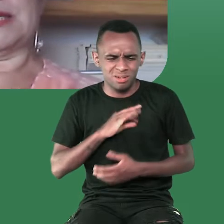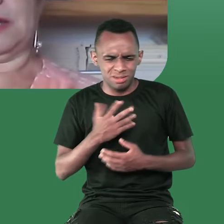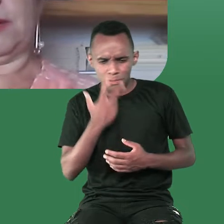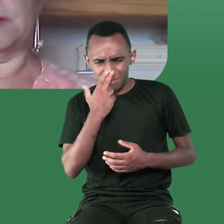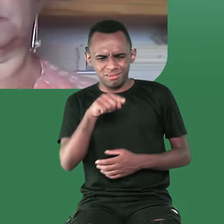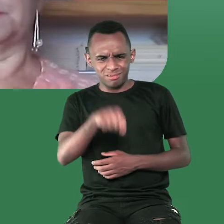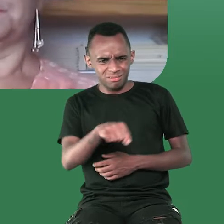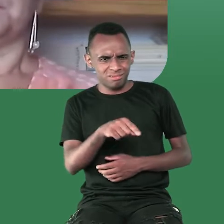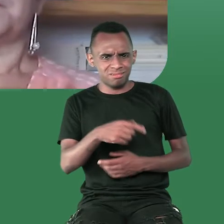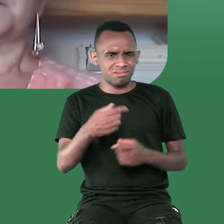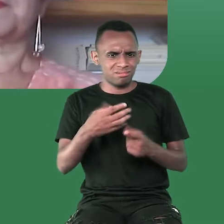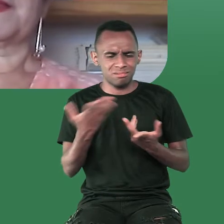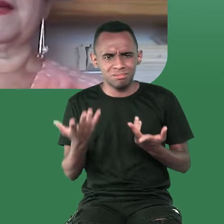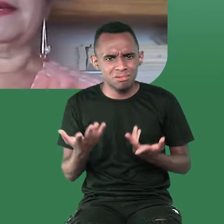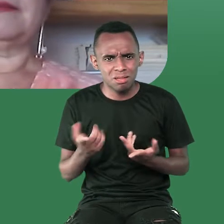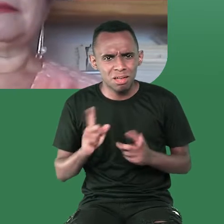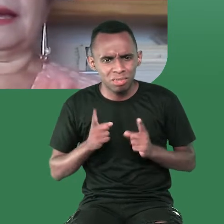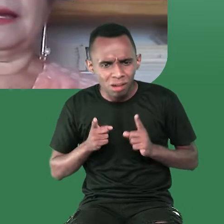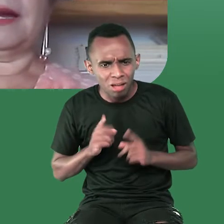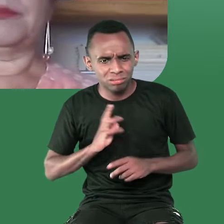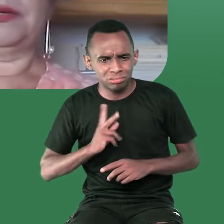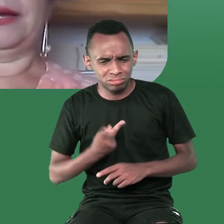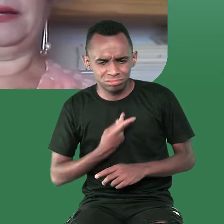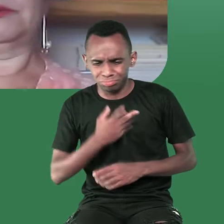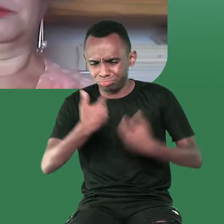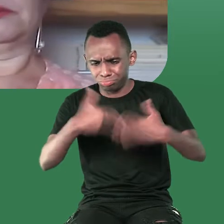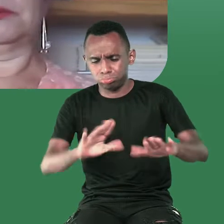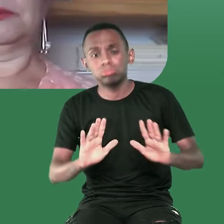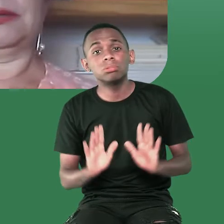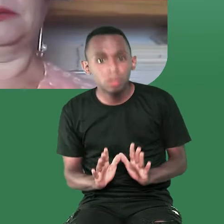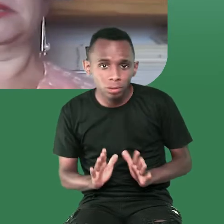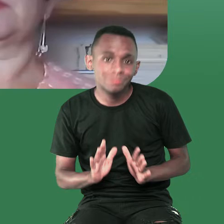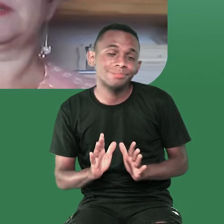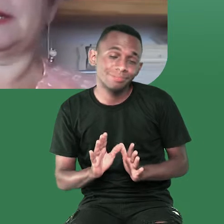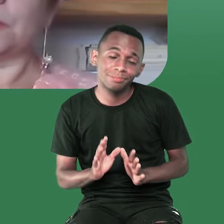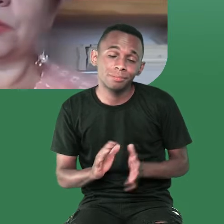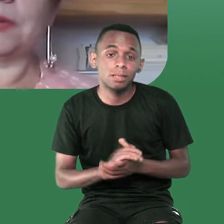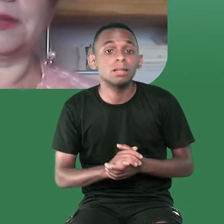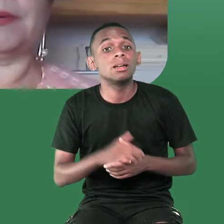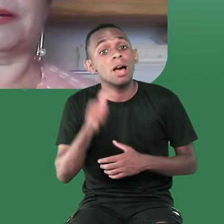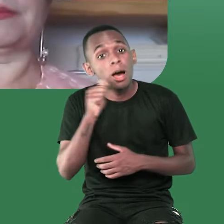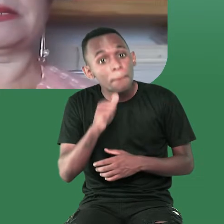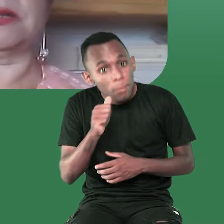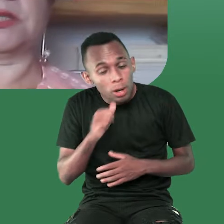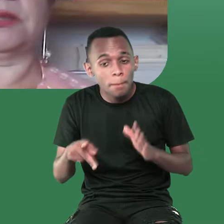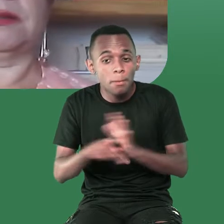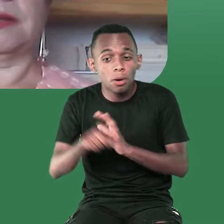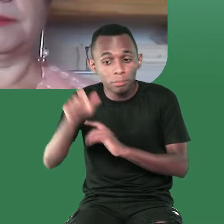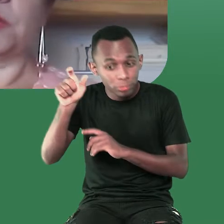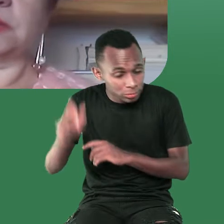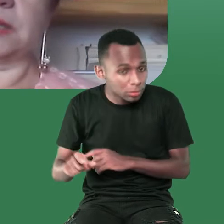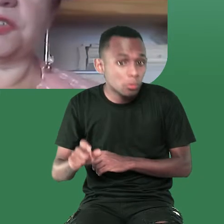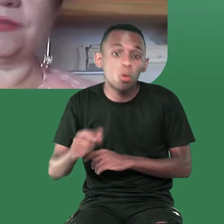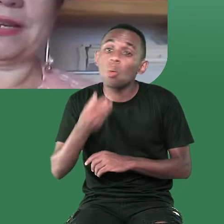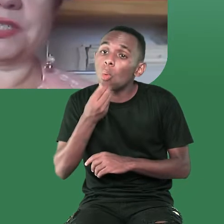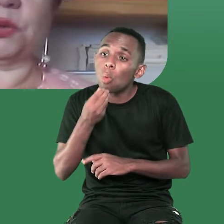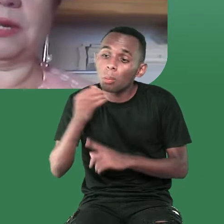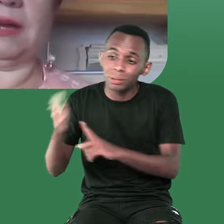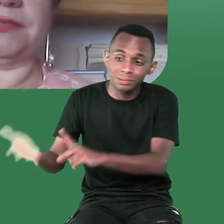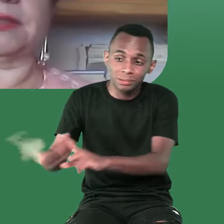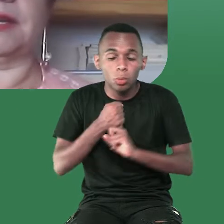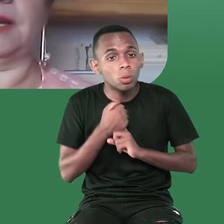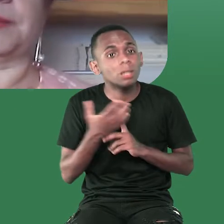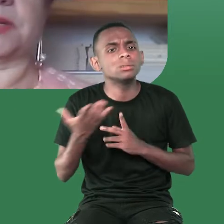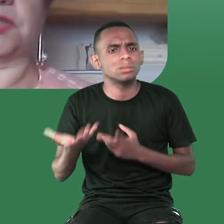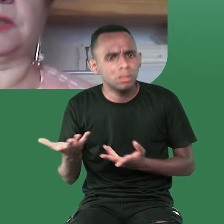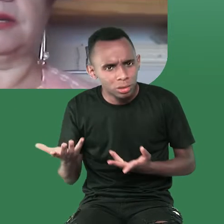com aquele sequestro? Aí tem a mulher né, do sequestrador, também é uma personagem importante, que vai